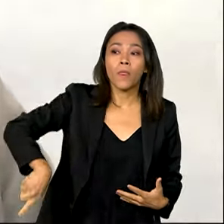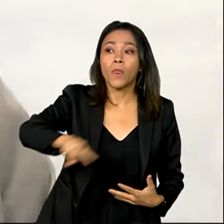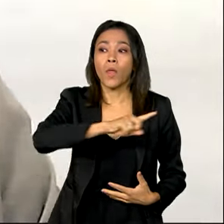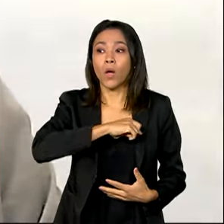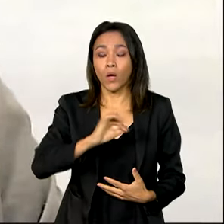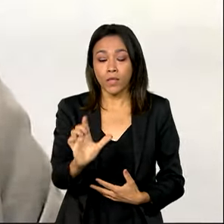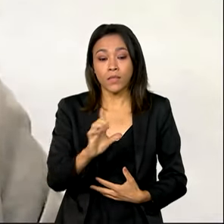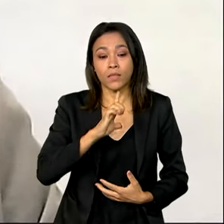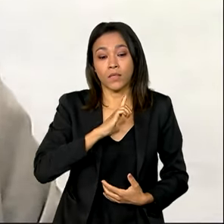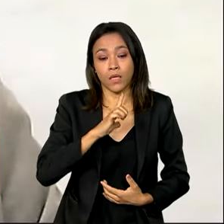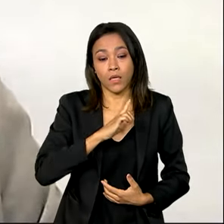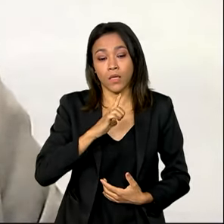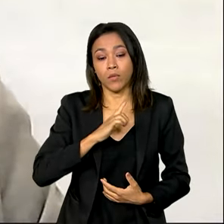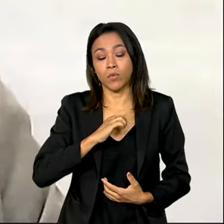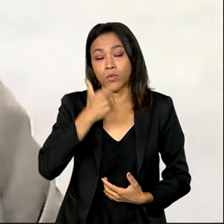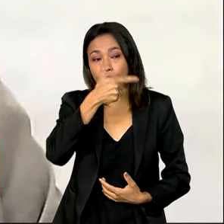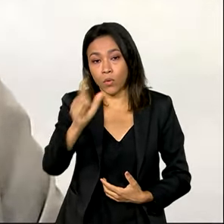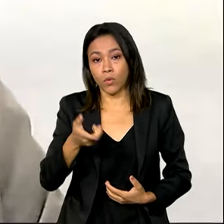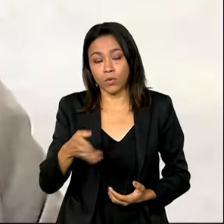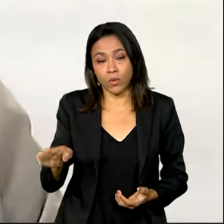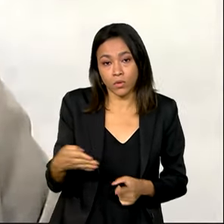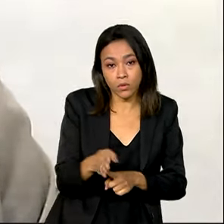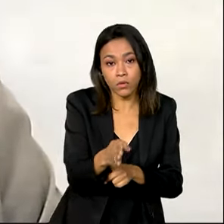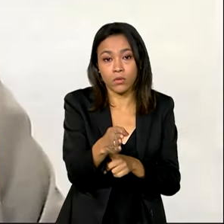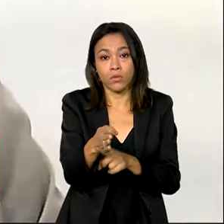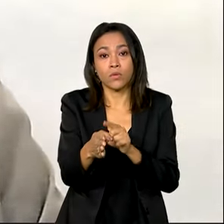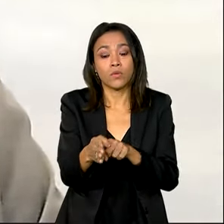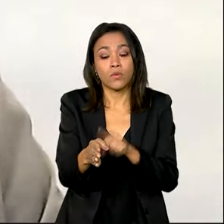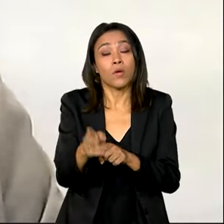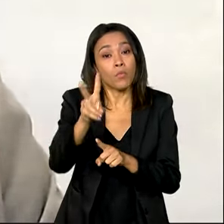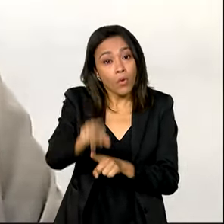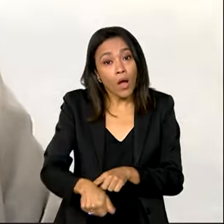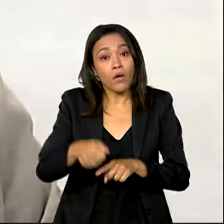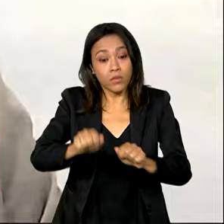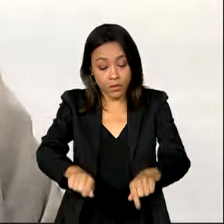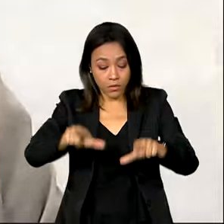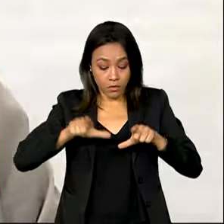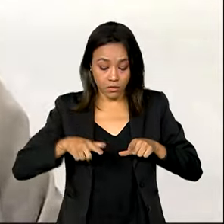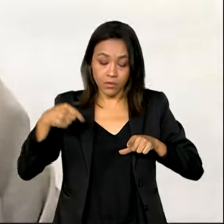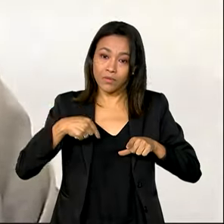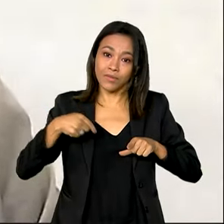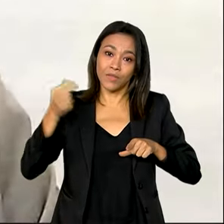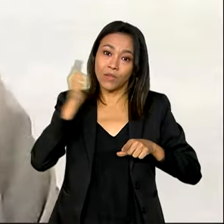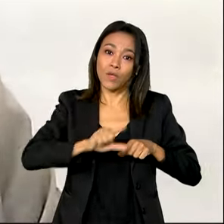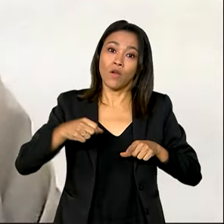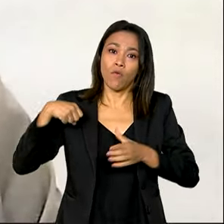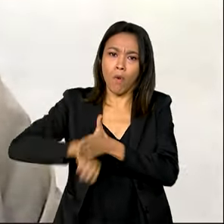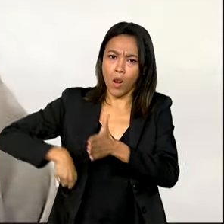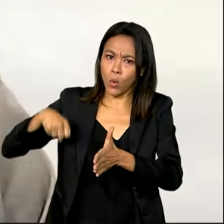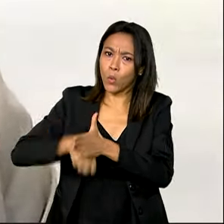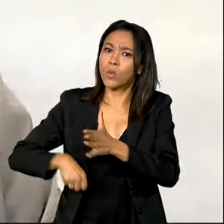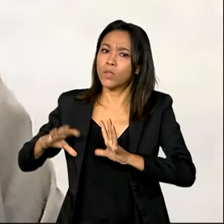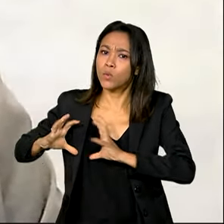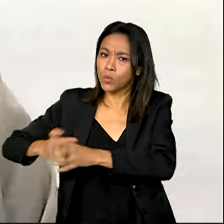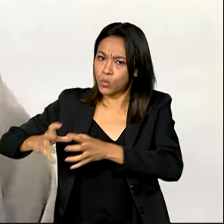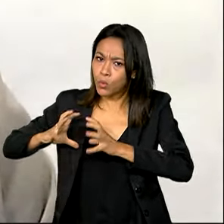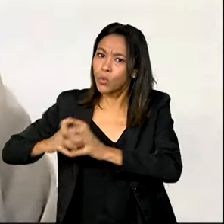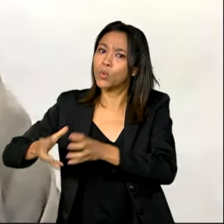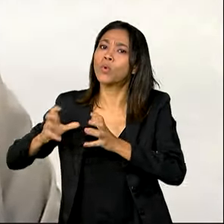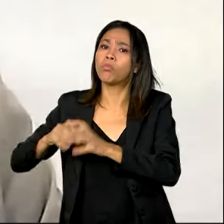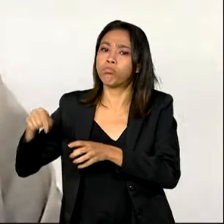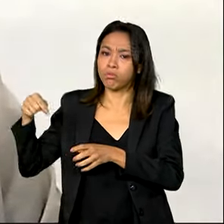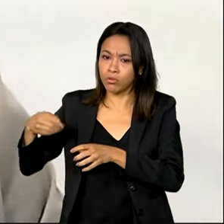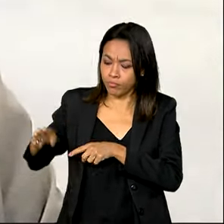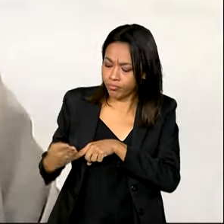todos esses outros pescados beneficiados pela isenção desse certificado. Foi uma luta principalmente da cadeia da tilápia, mas você